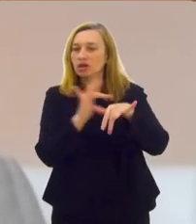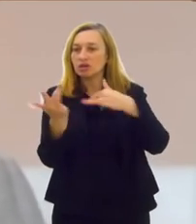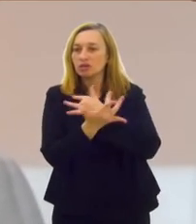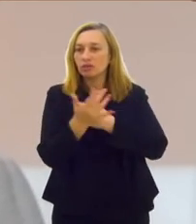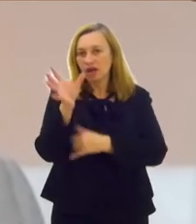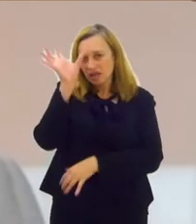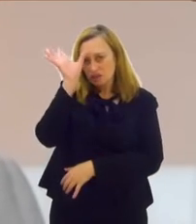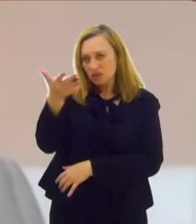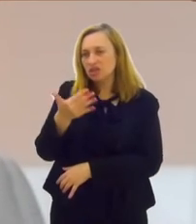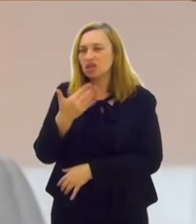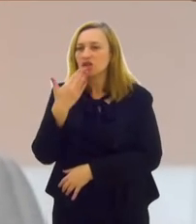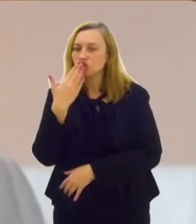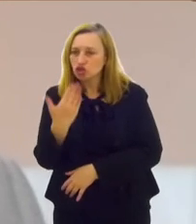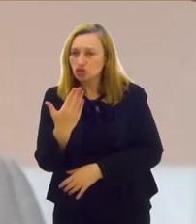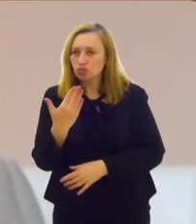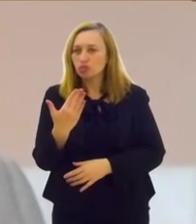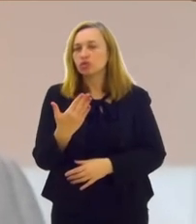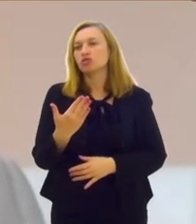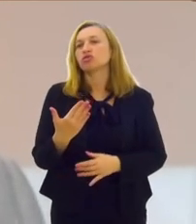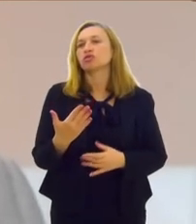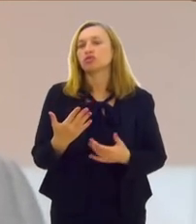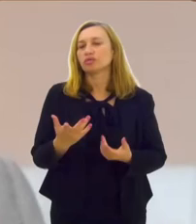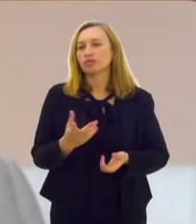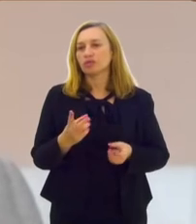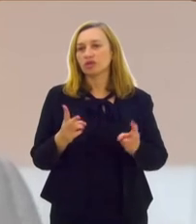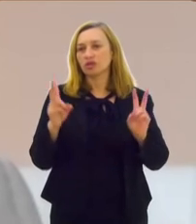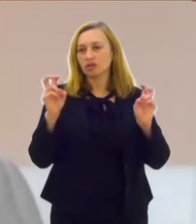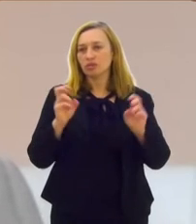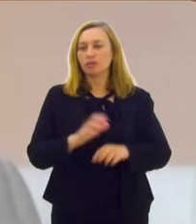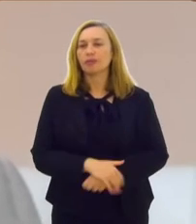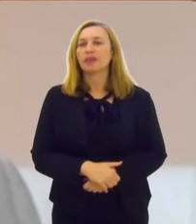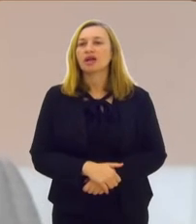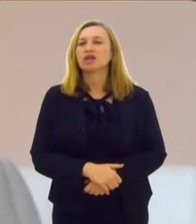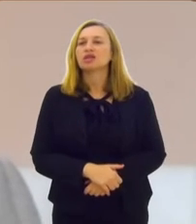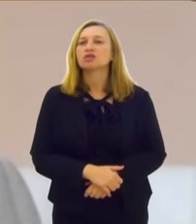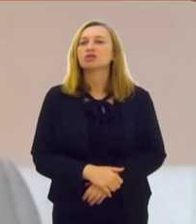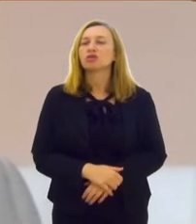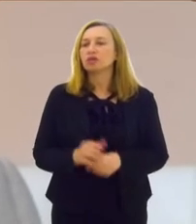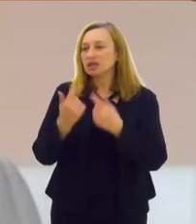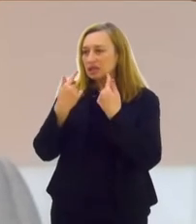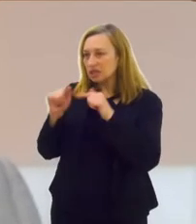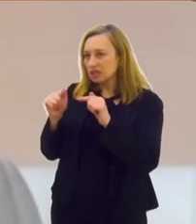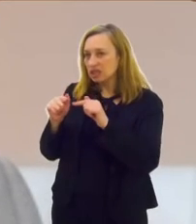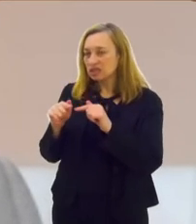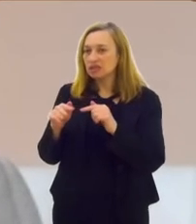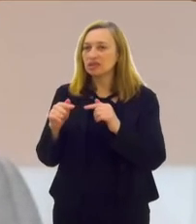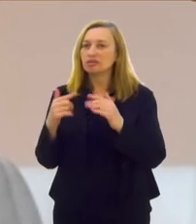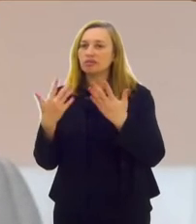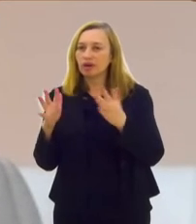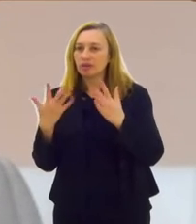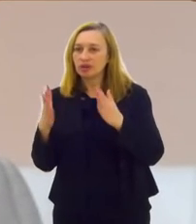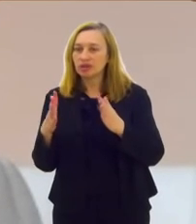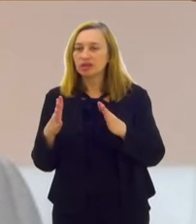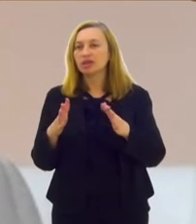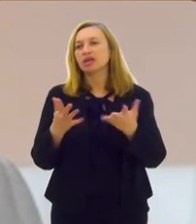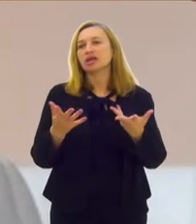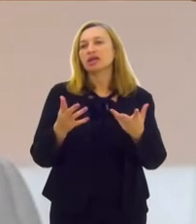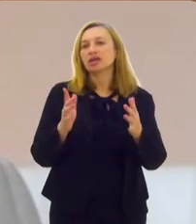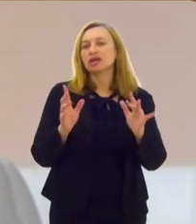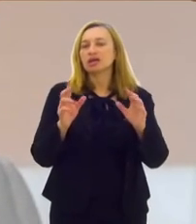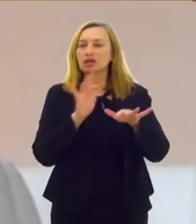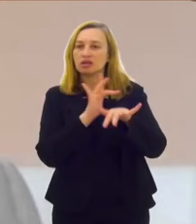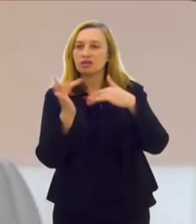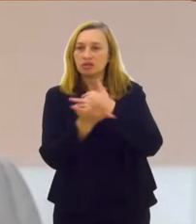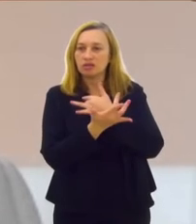para resolver esse tipo de situação. E sobre críticas e elogios em página pessoal?